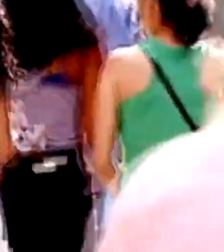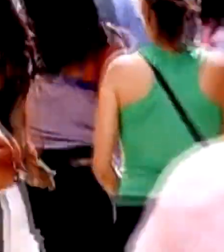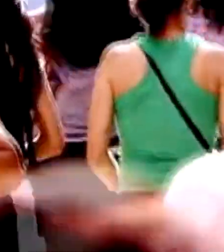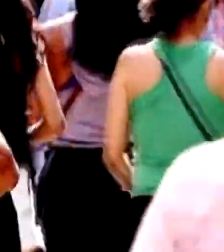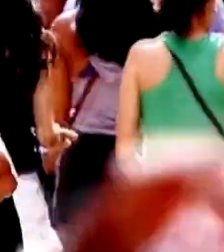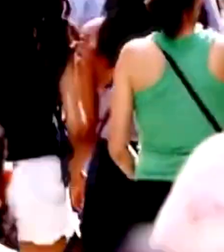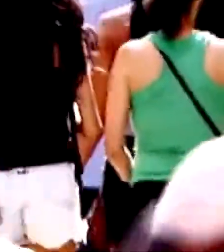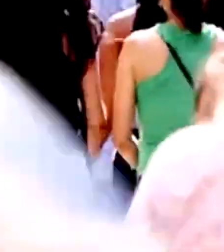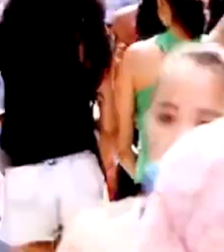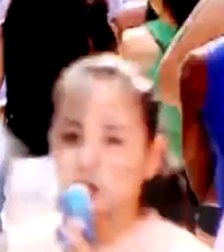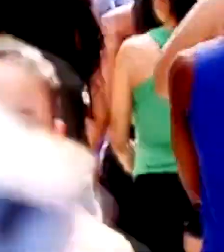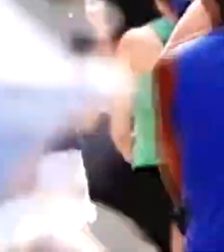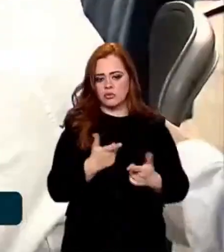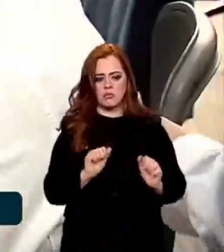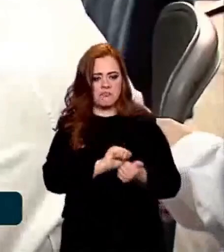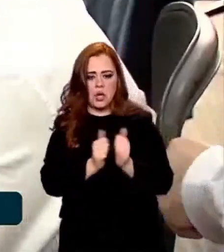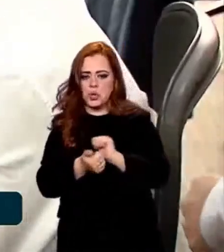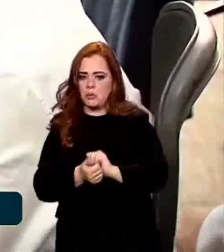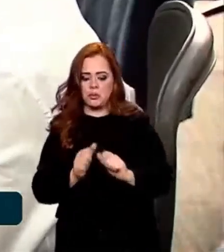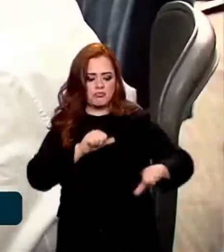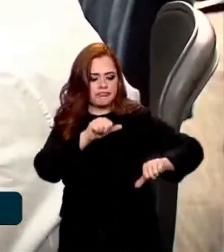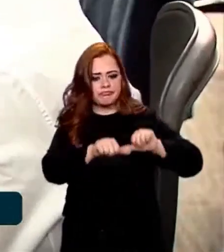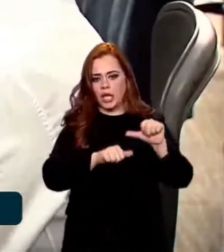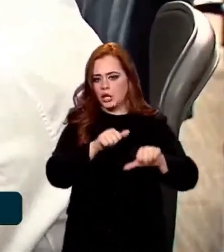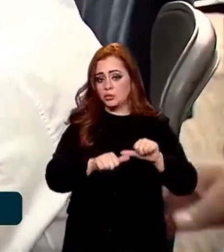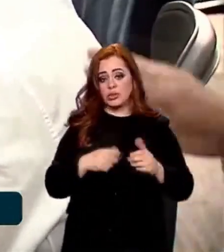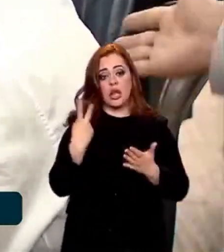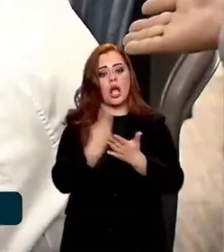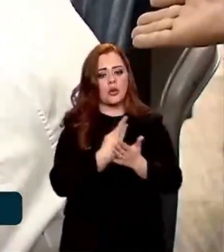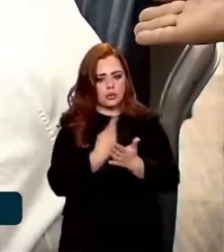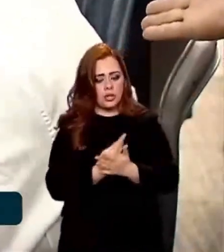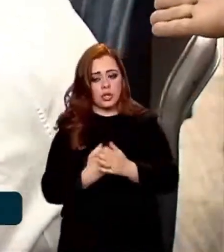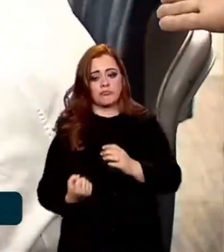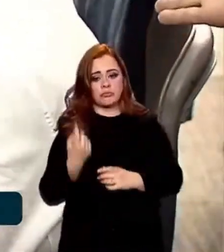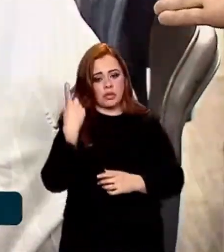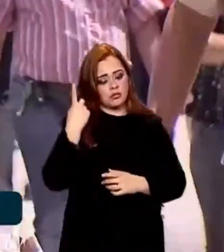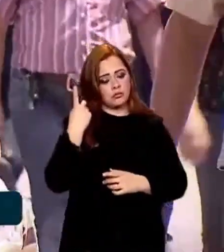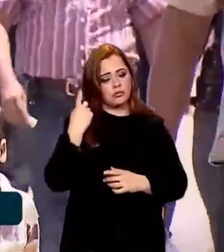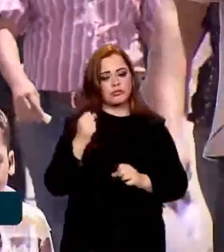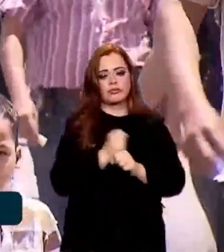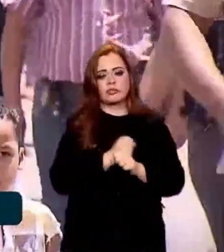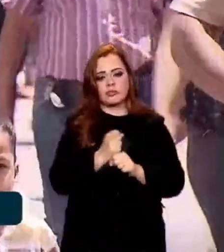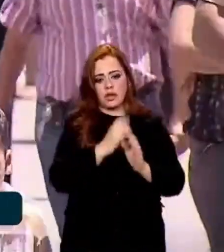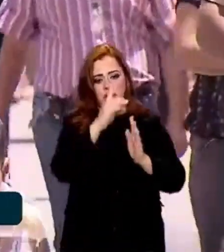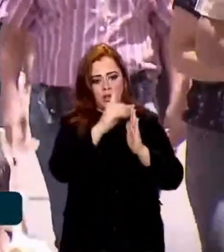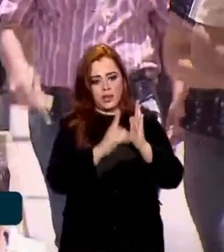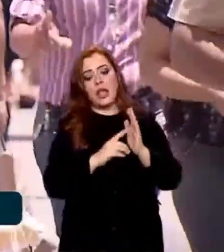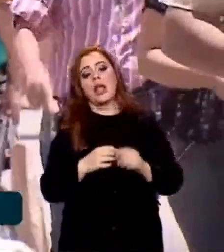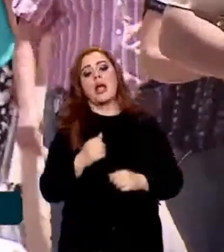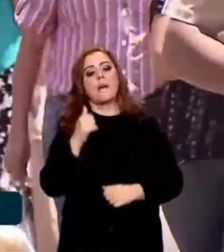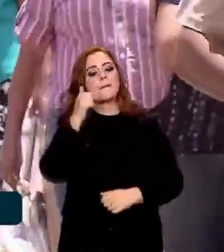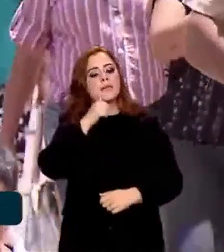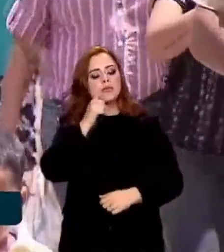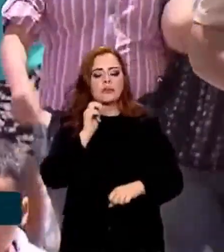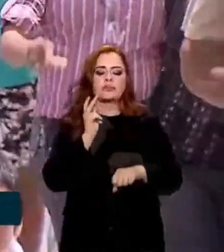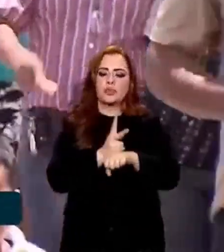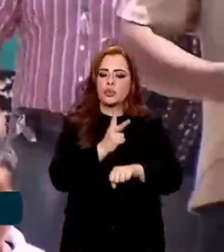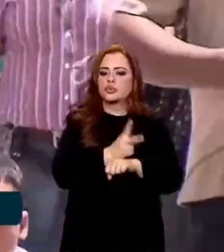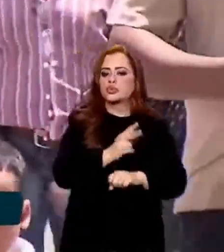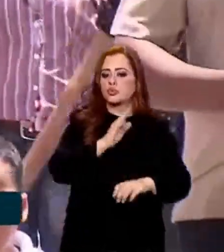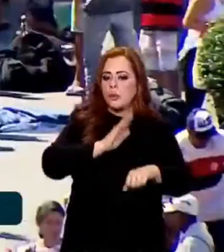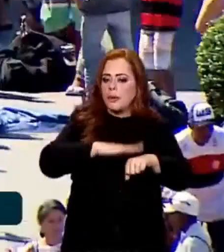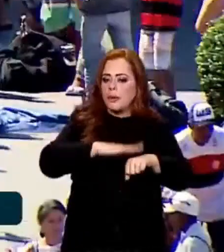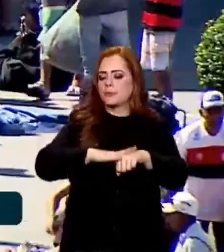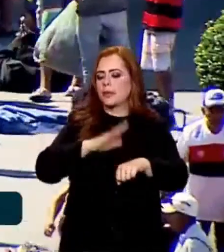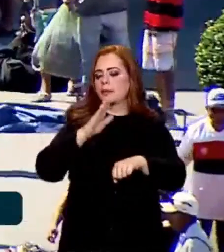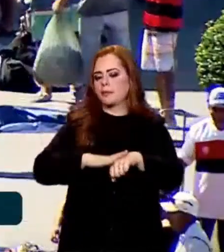trata da Transparência além de critérios remuneratórios entre mulheres e homens que exercem trabalho de igual